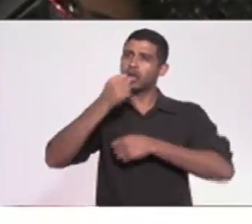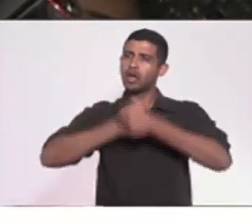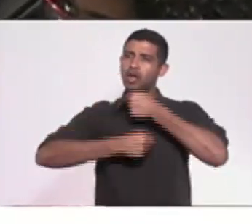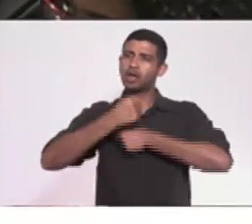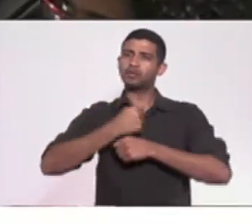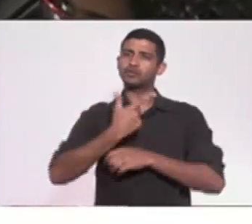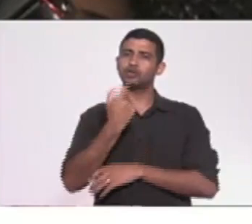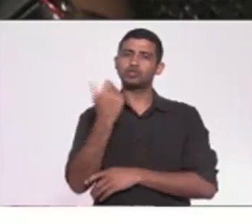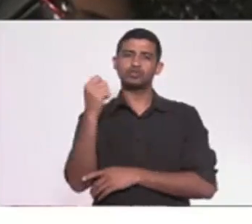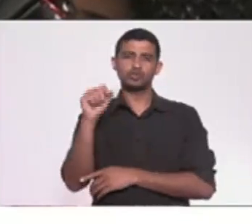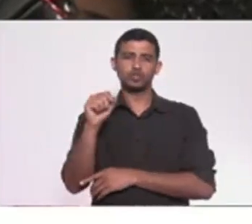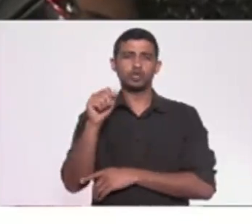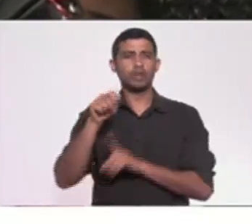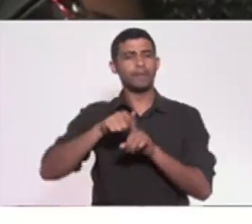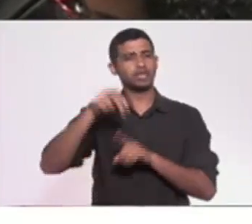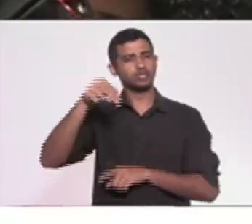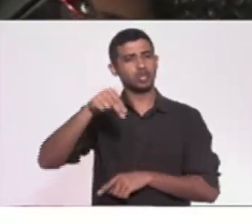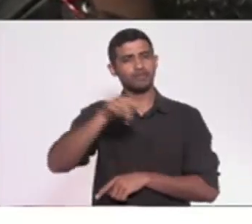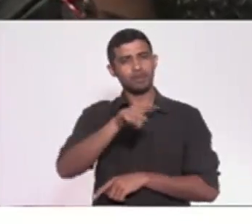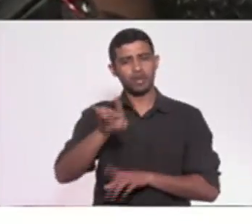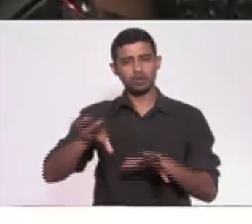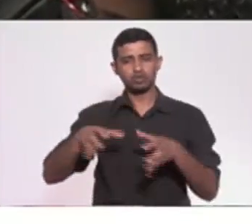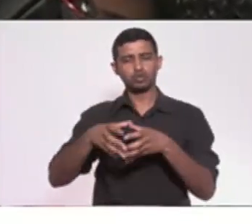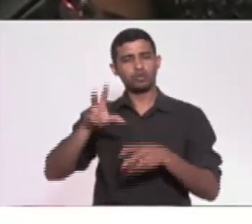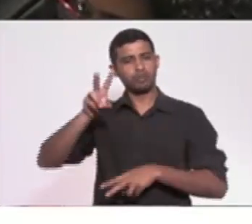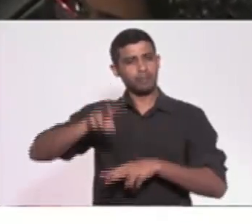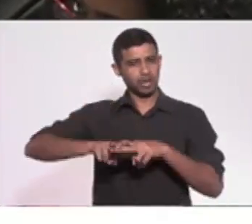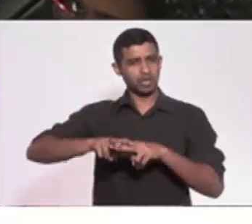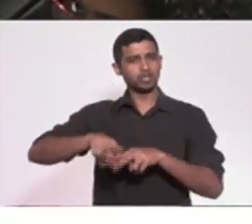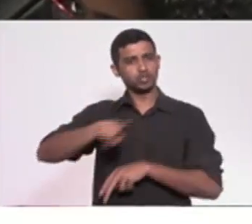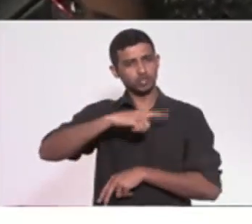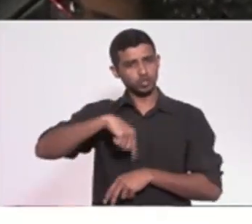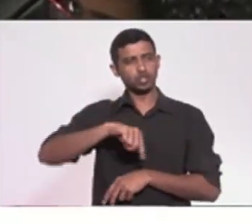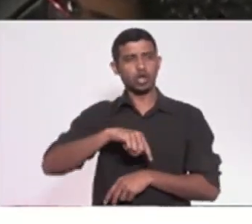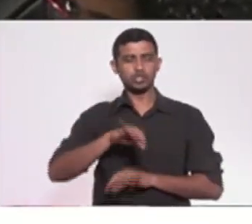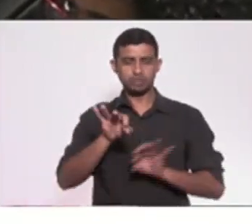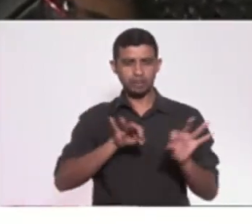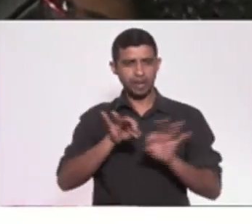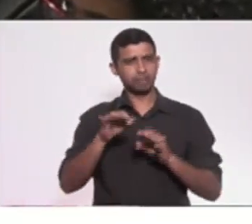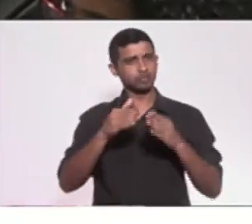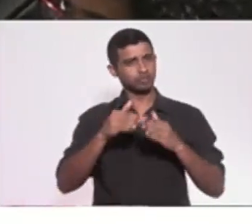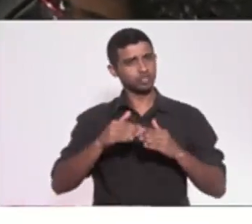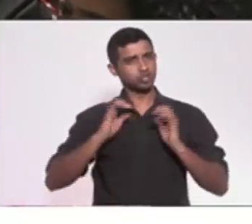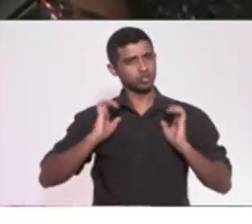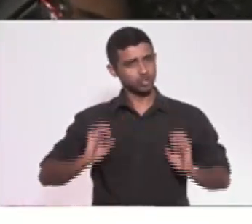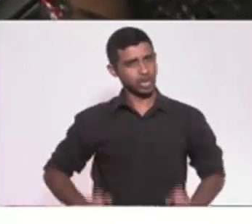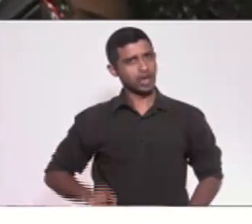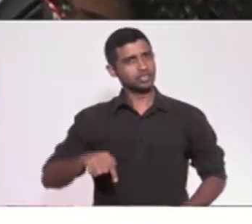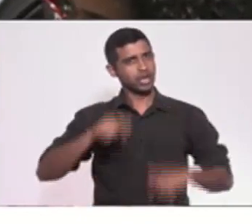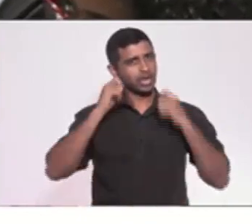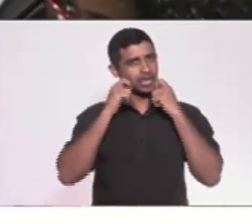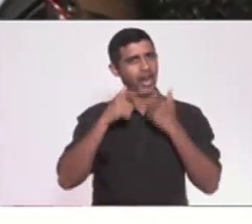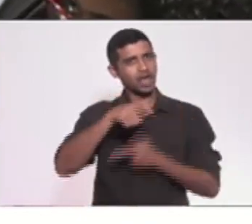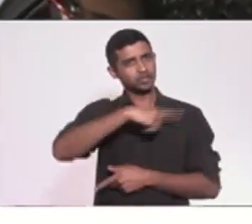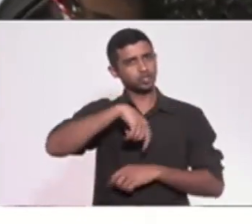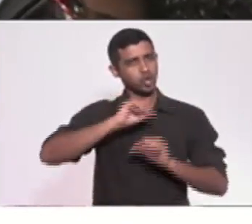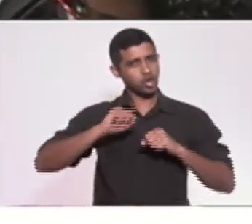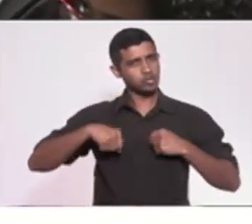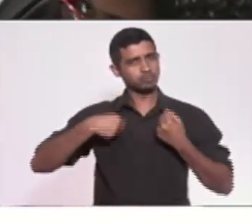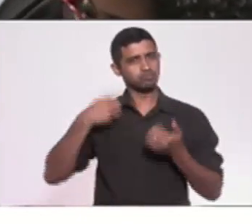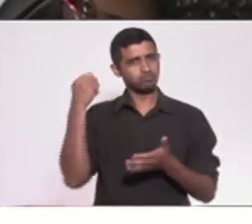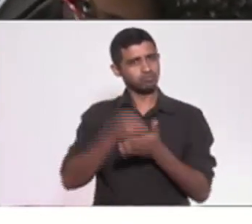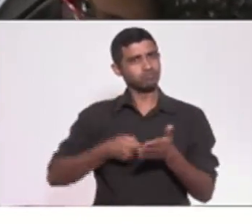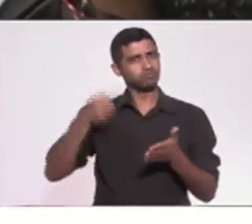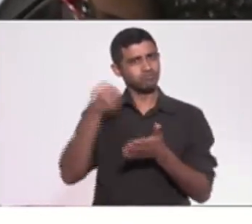esses deputados foram presos, nós apresentamos um pedido de comissão de ética nessa casa e lutamos muito para que ele